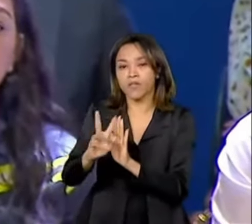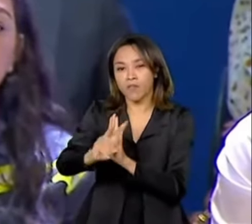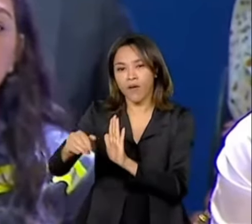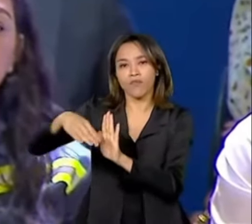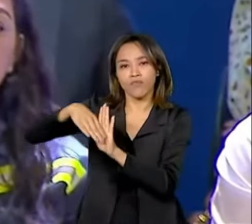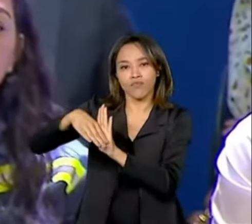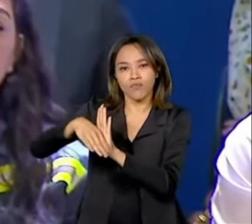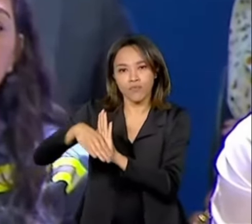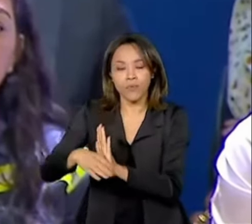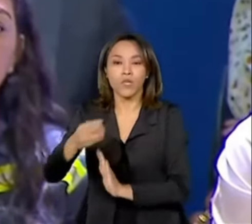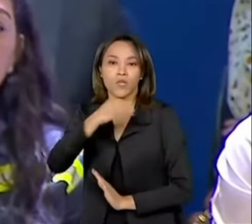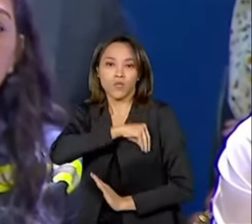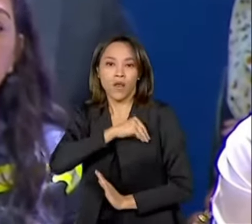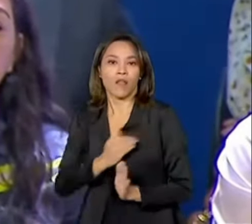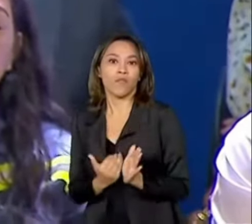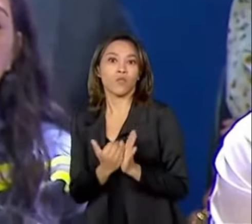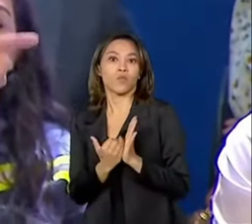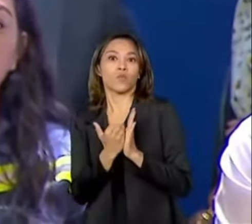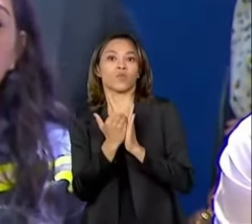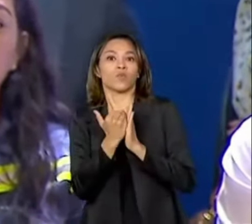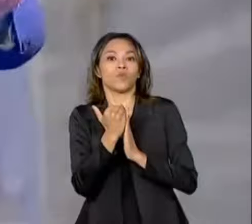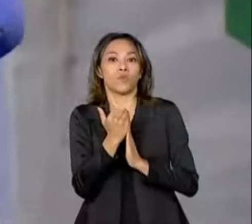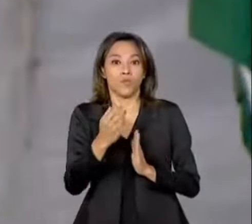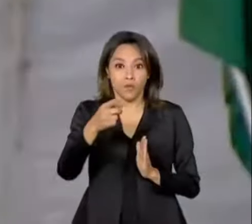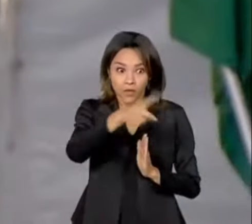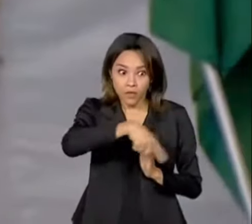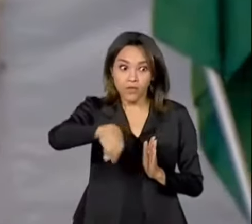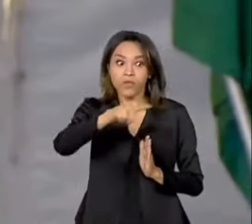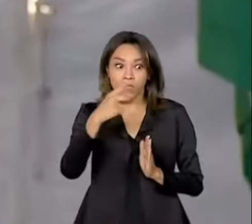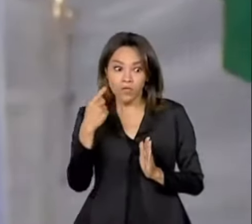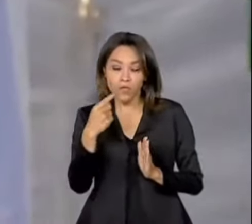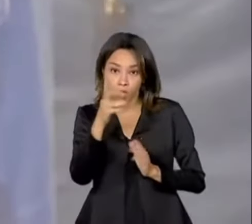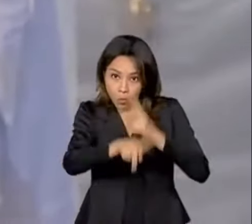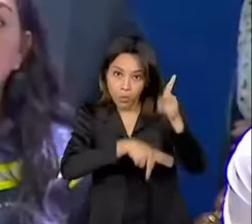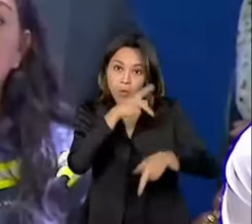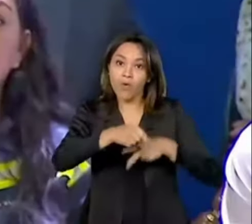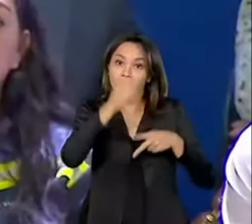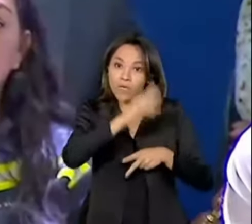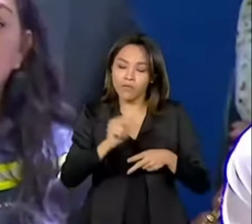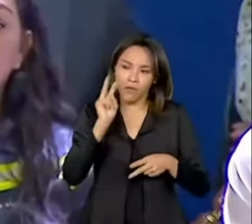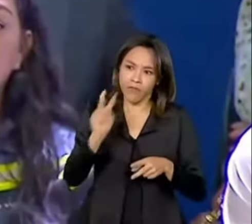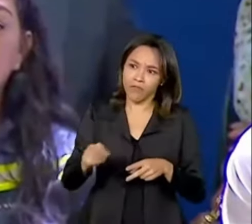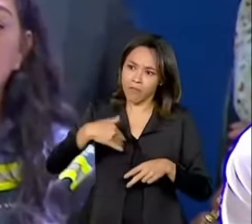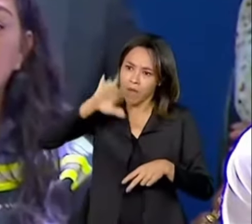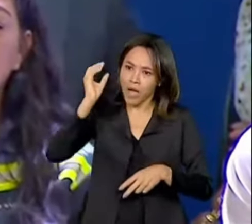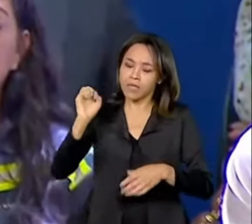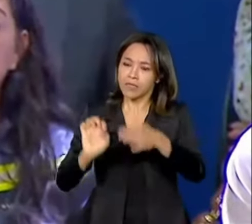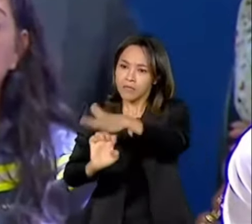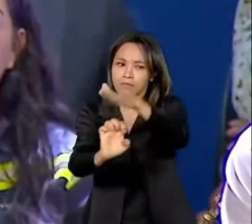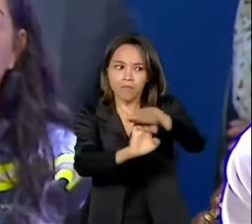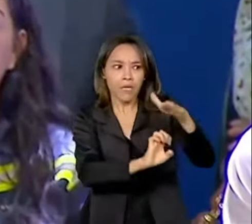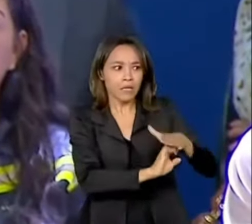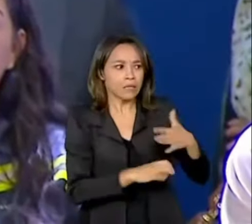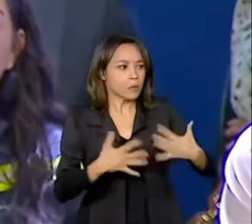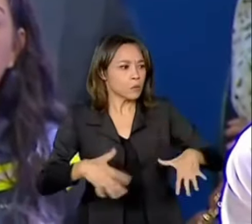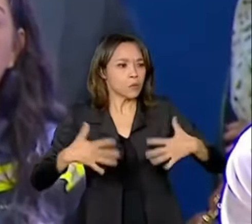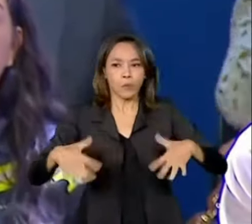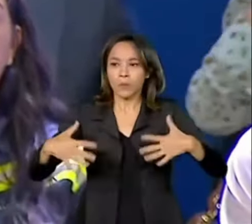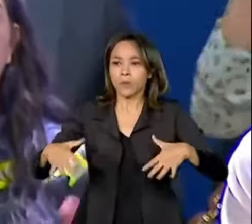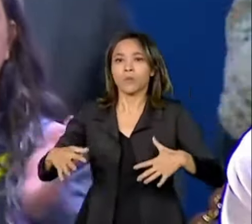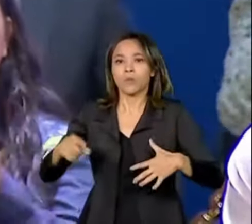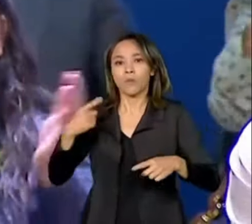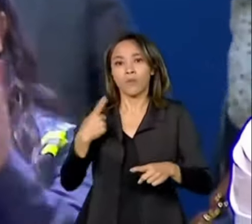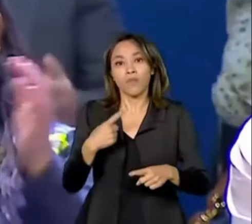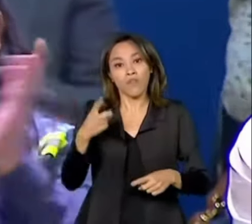vai subir e o povo brasileiro vai ver mais empresas como a Euroquei voltar a investir no Brasil, porque o